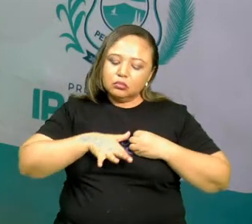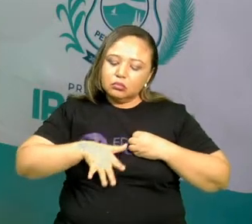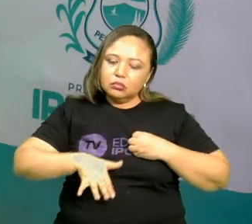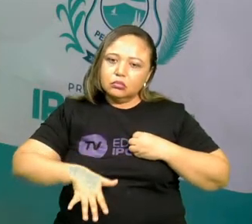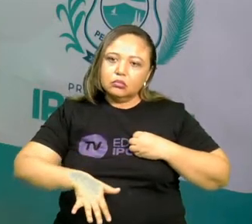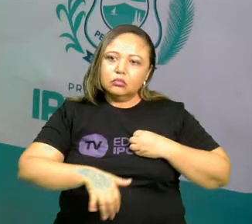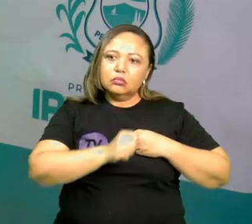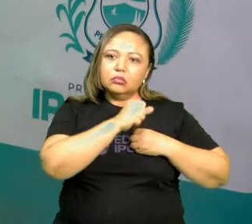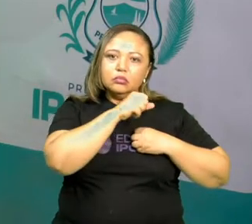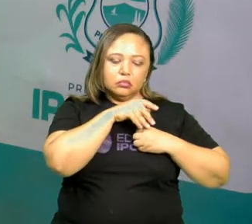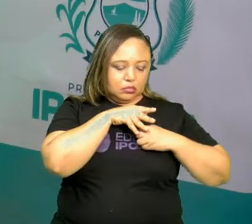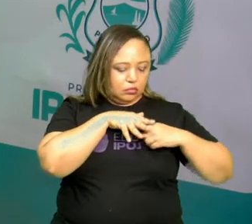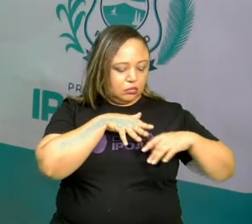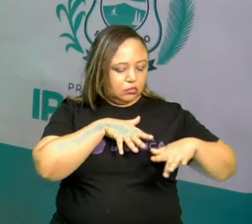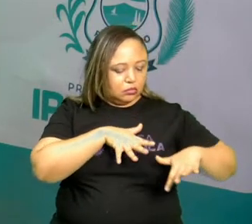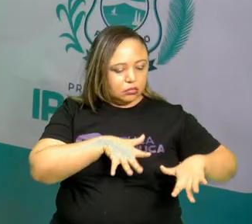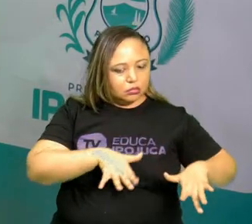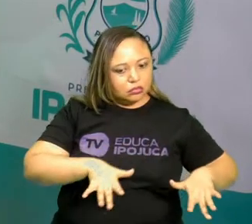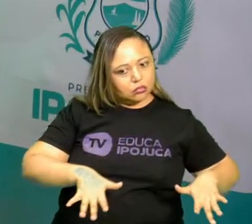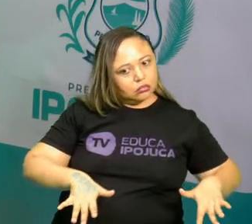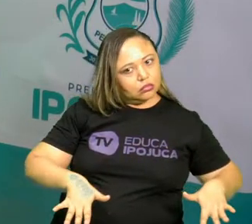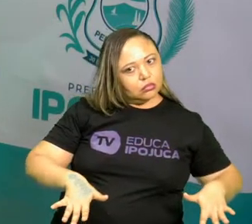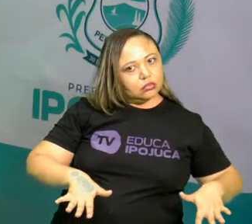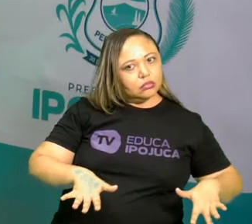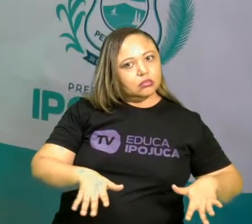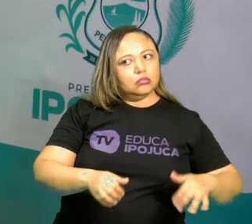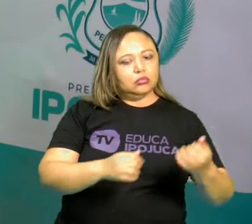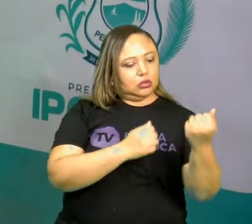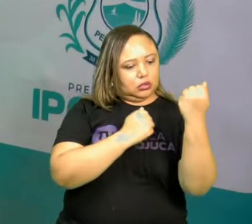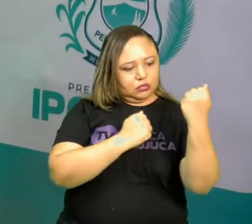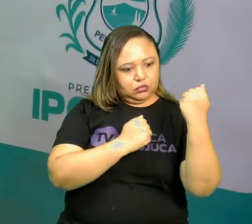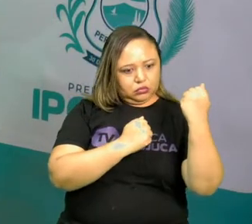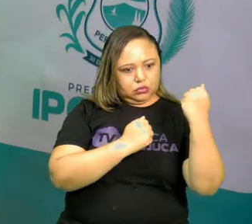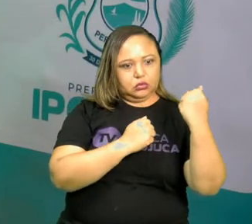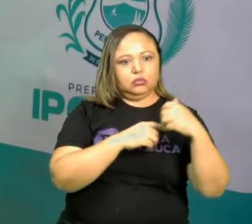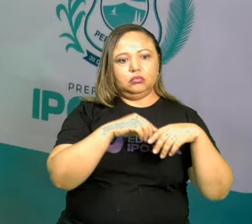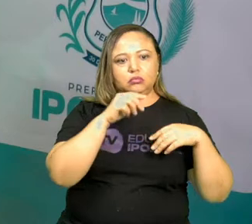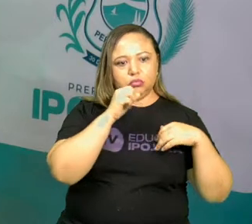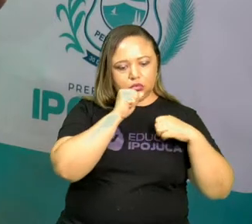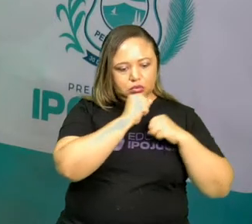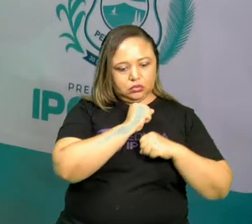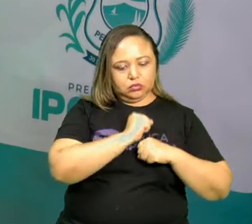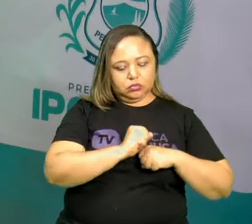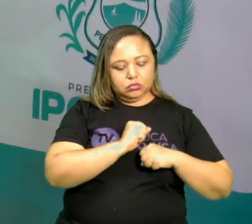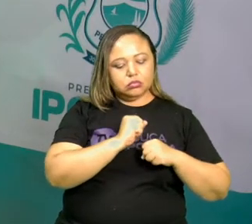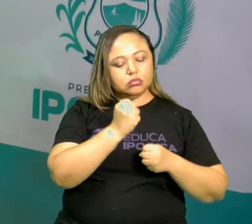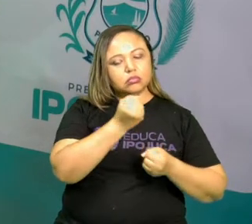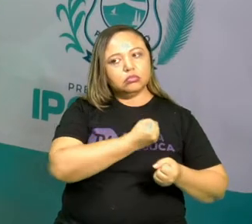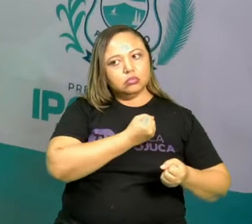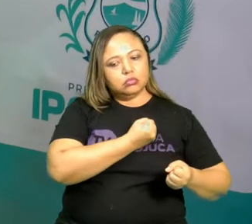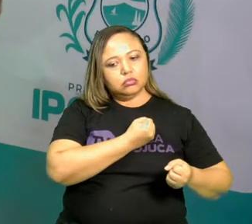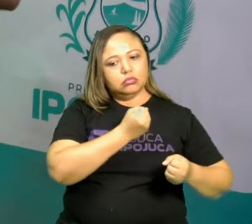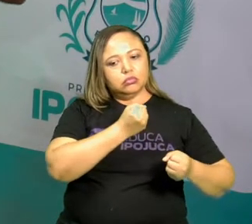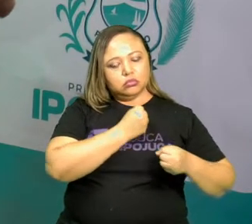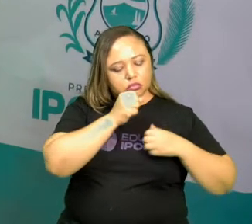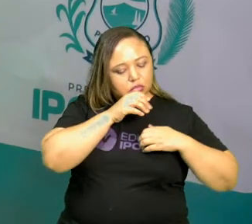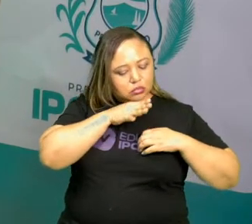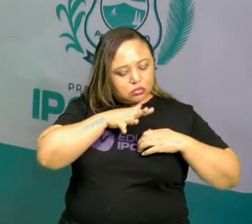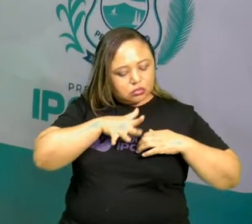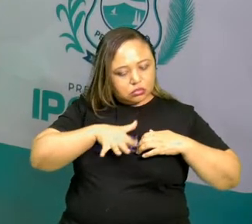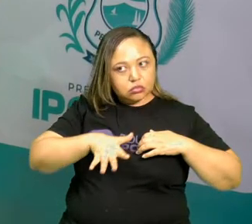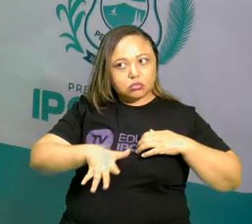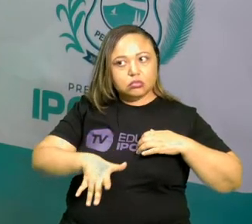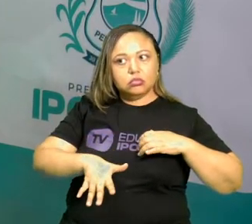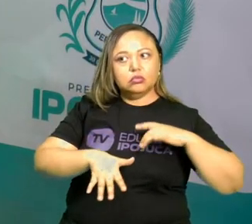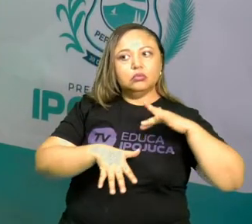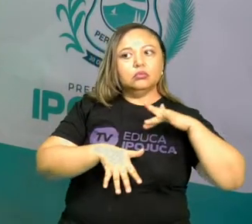porque ele bobeia, por isso que ele é um músculo forte, porque ele sai bobeando o sangue para todo o nosso corpo através dos vasos